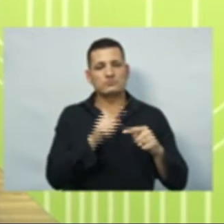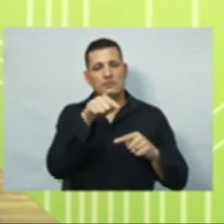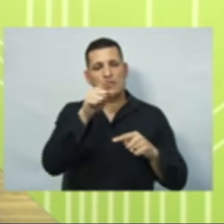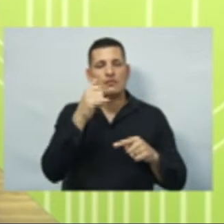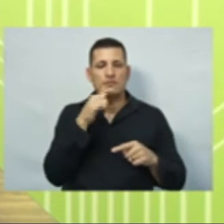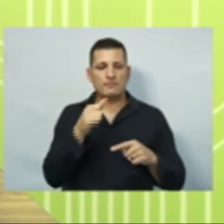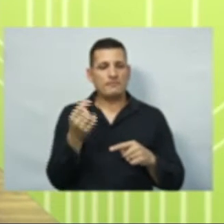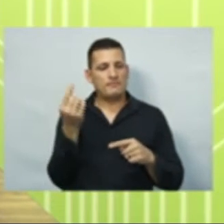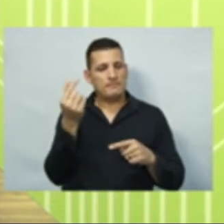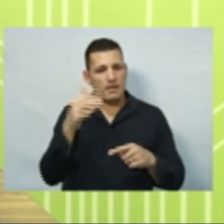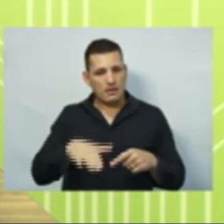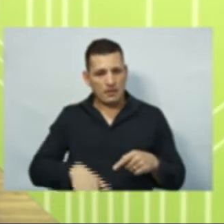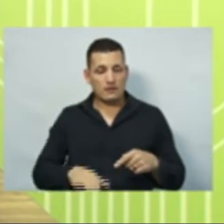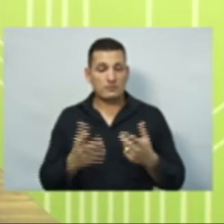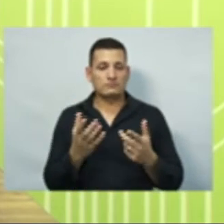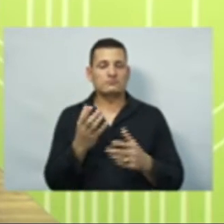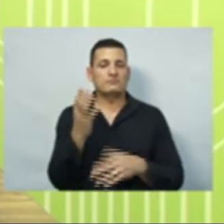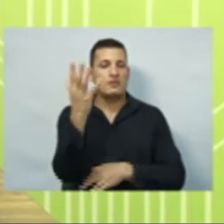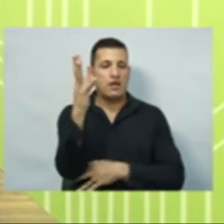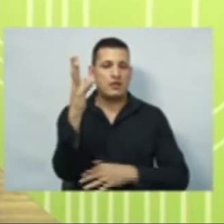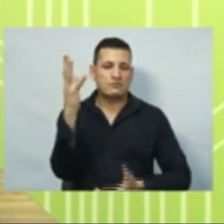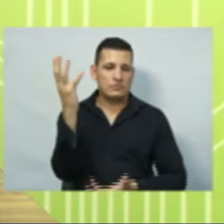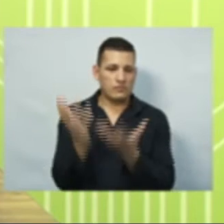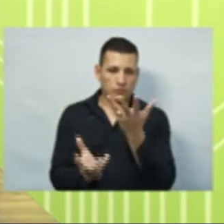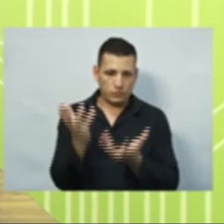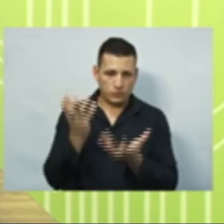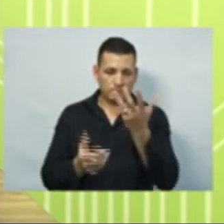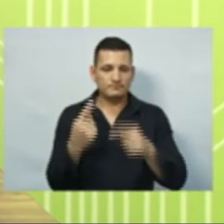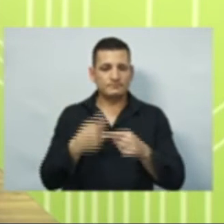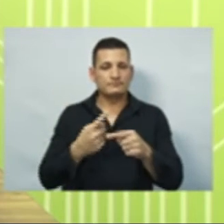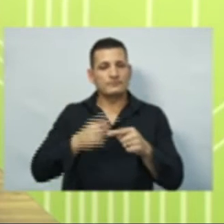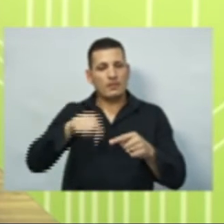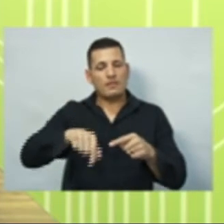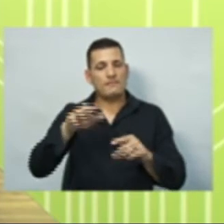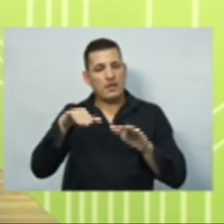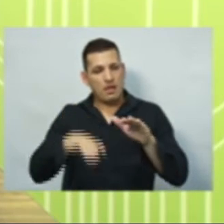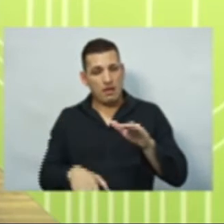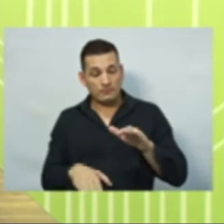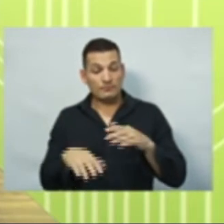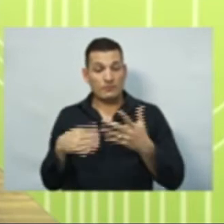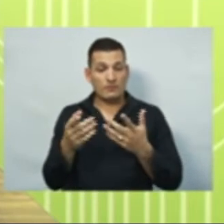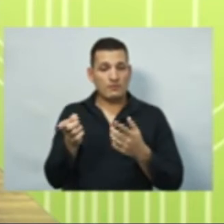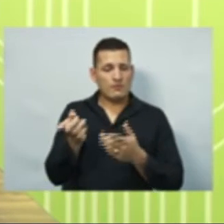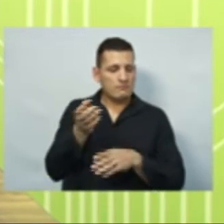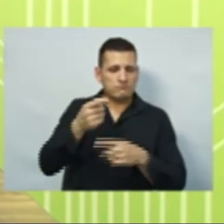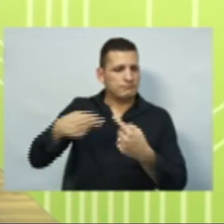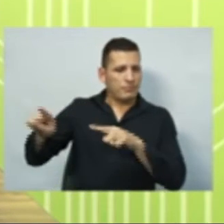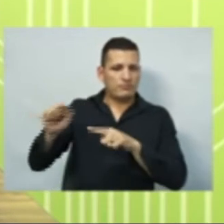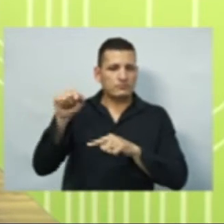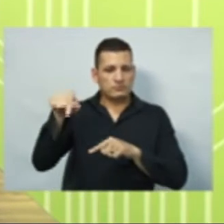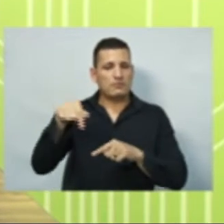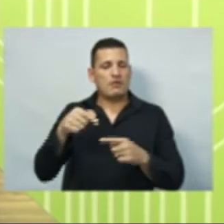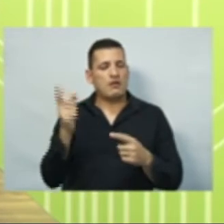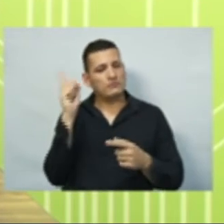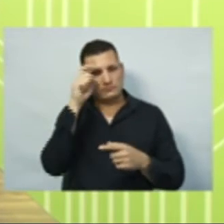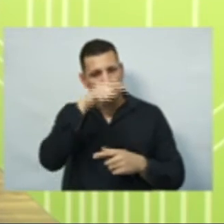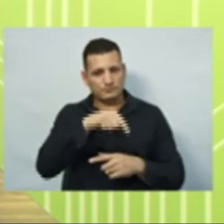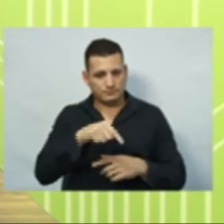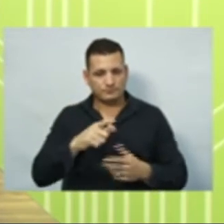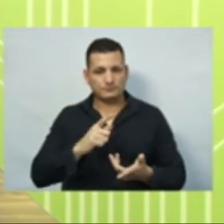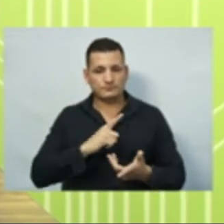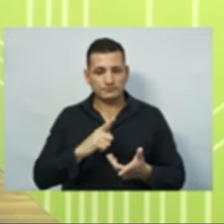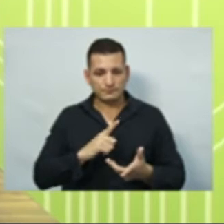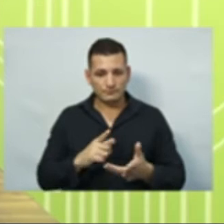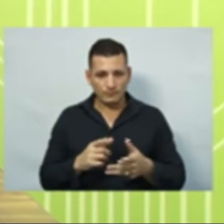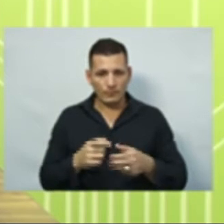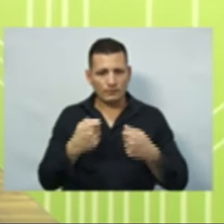gente faz queimadas na mata porque isso é mais barato. Por isso, para reprimir esse tipo de ação é muito complicado. É preciso ter